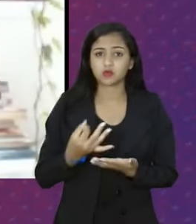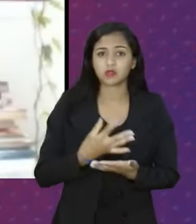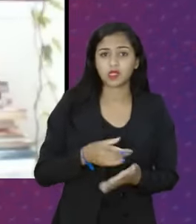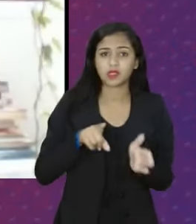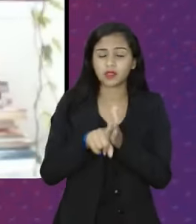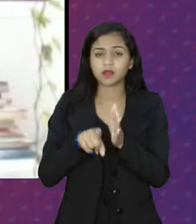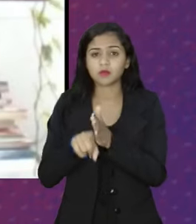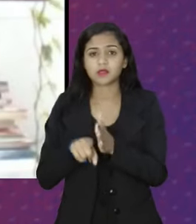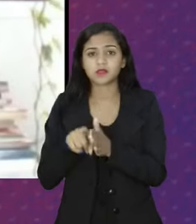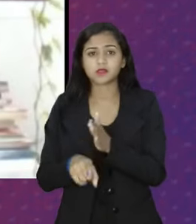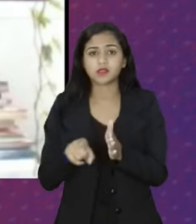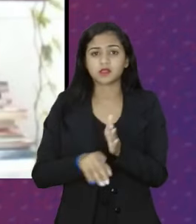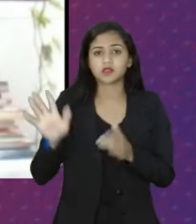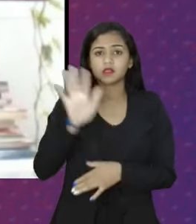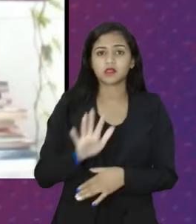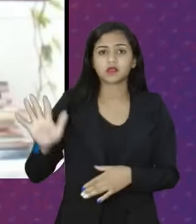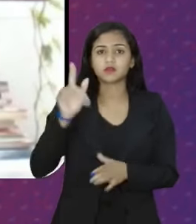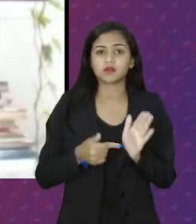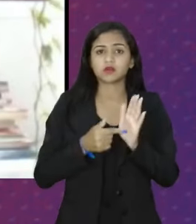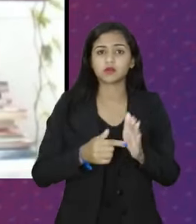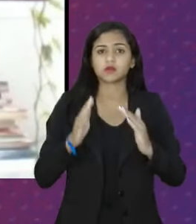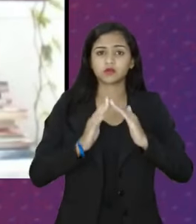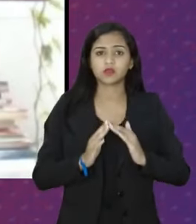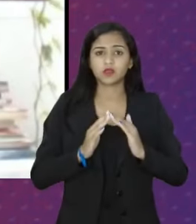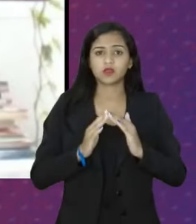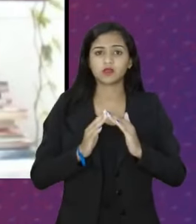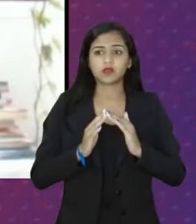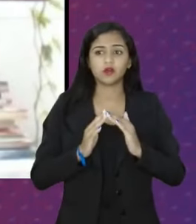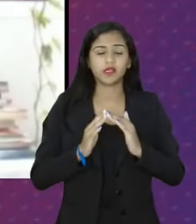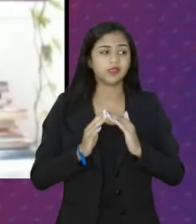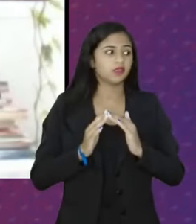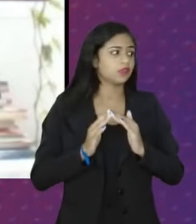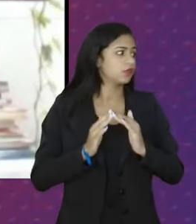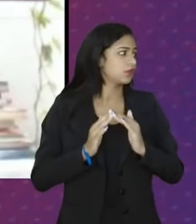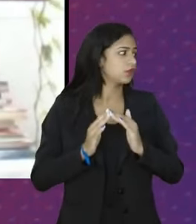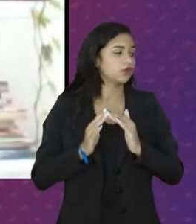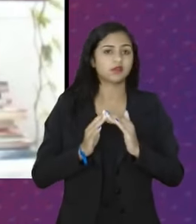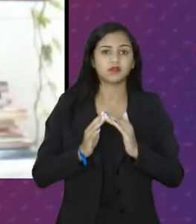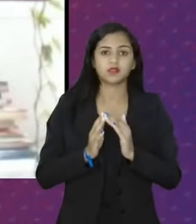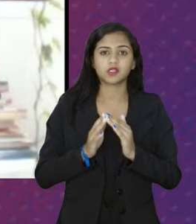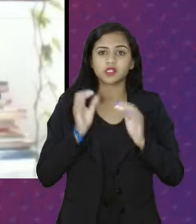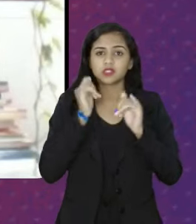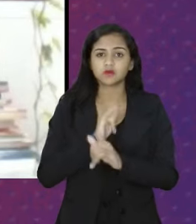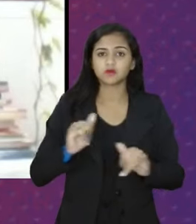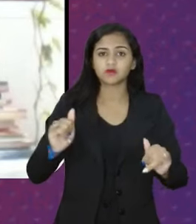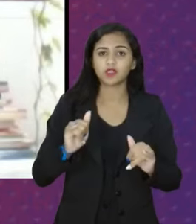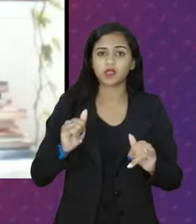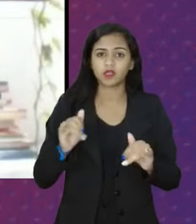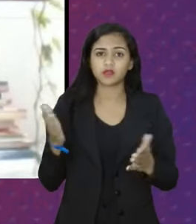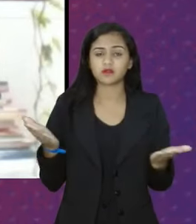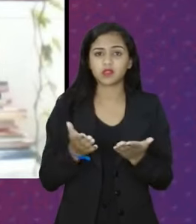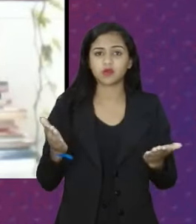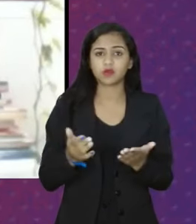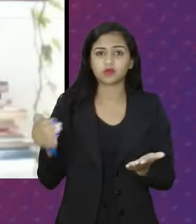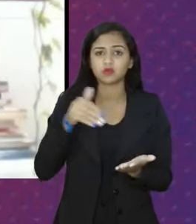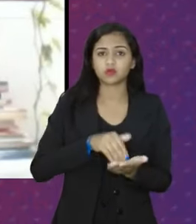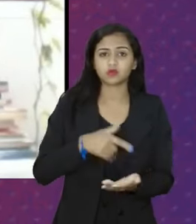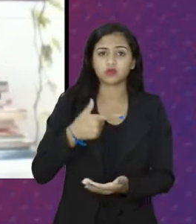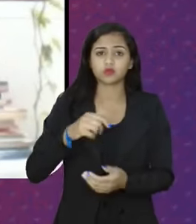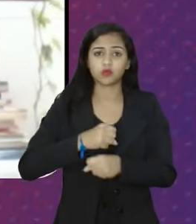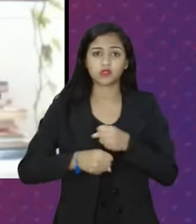Pesquisa Nacional de Amostra de Domicílios Contínua, a PNAD, divulgados recentemente, nos últimos 2